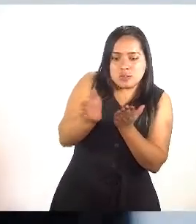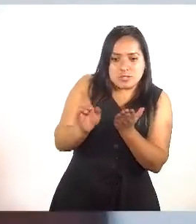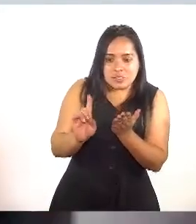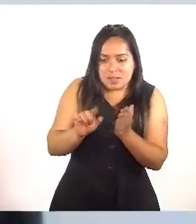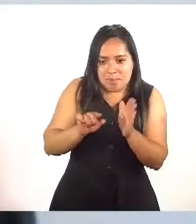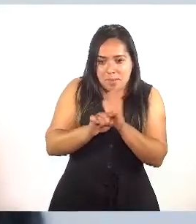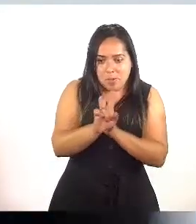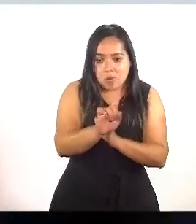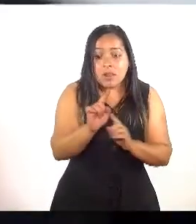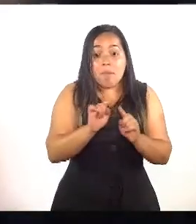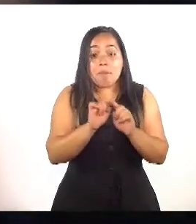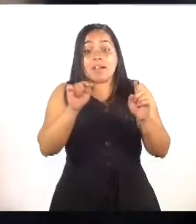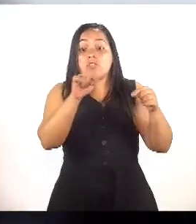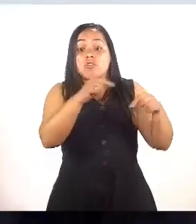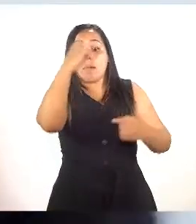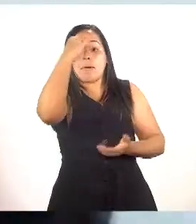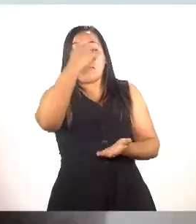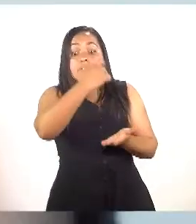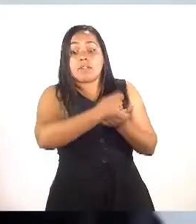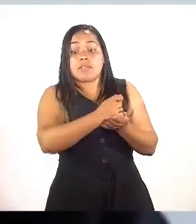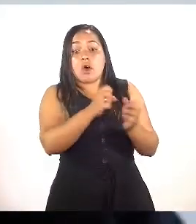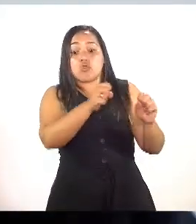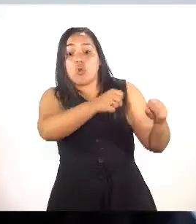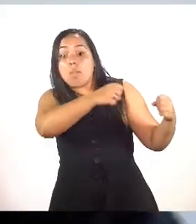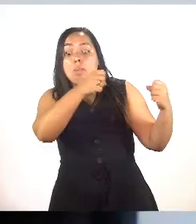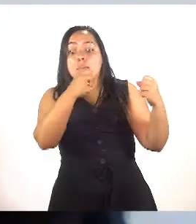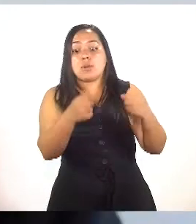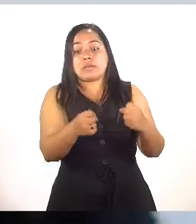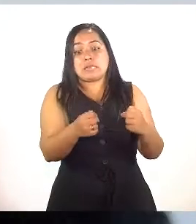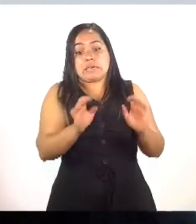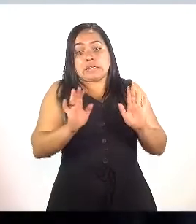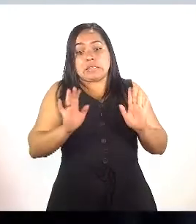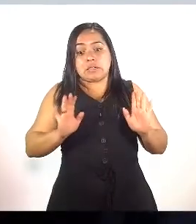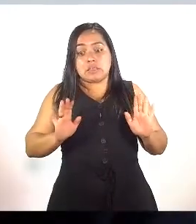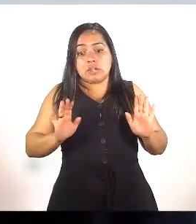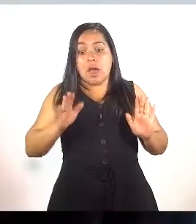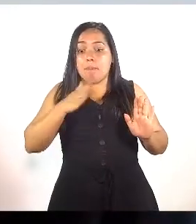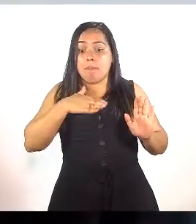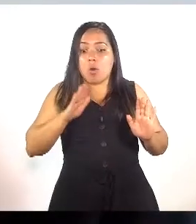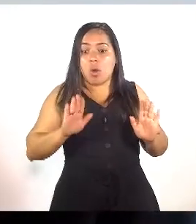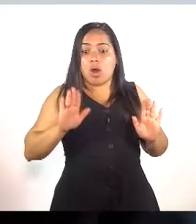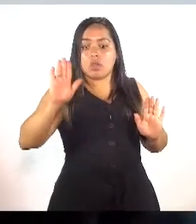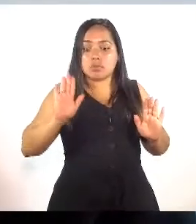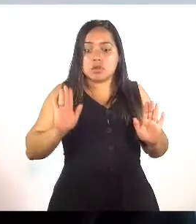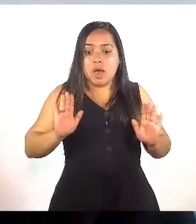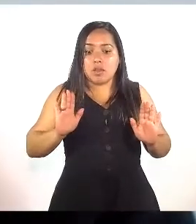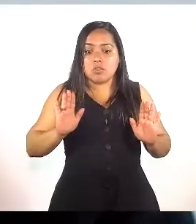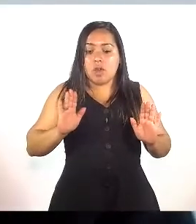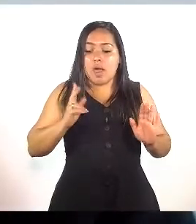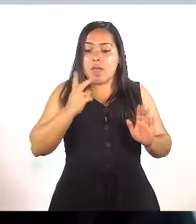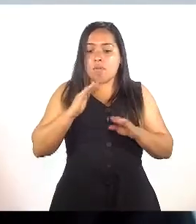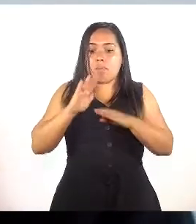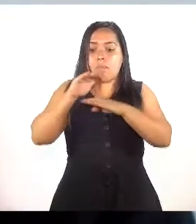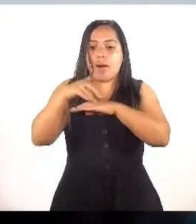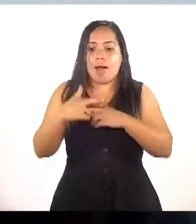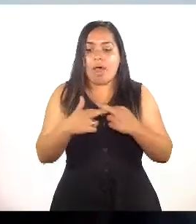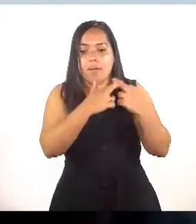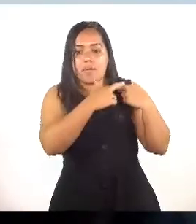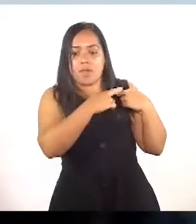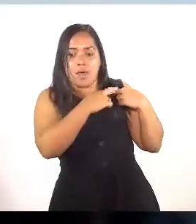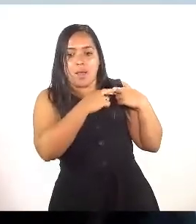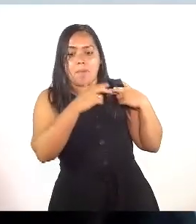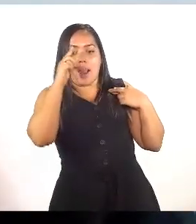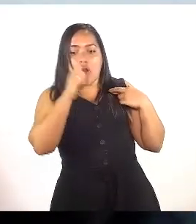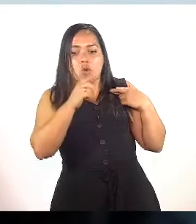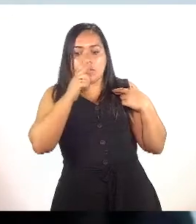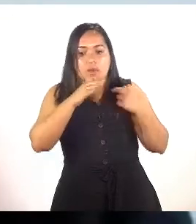posição, de que isso é uma decisão do poder concedente. Eu acho que como candidato, passando por uma sabatina aqui, para ser